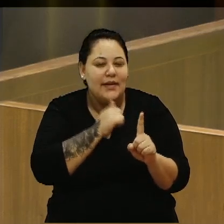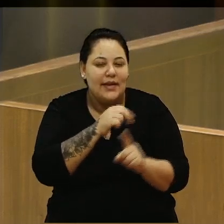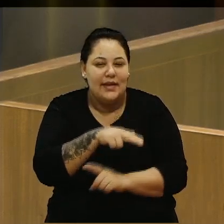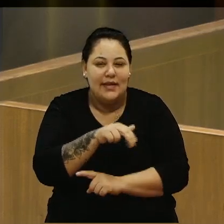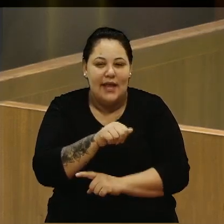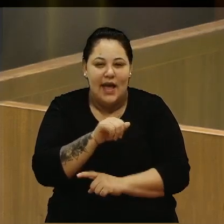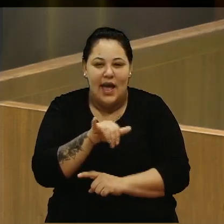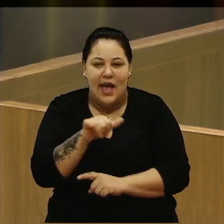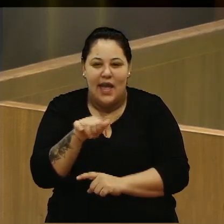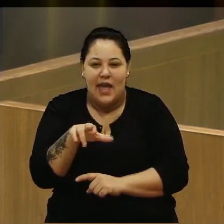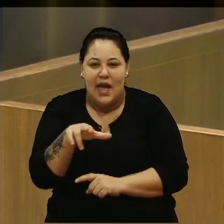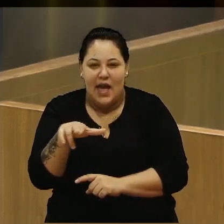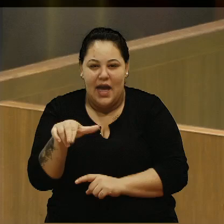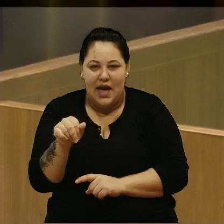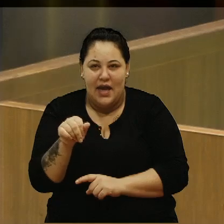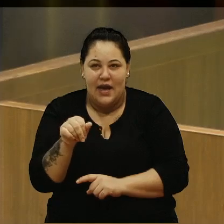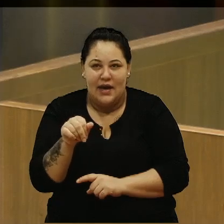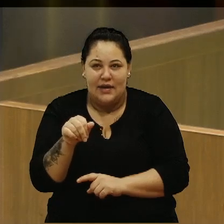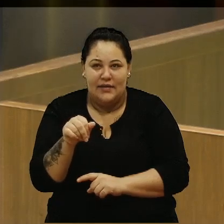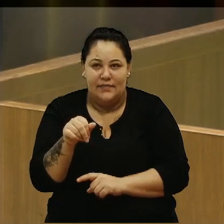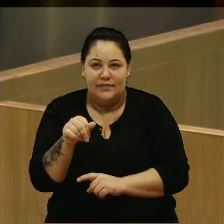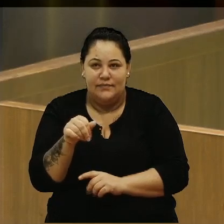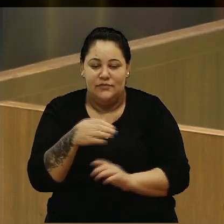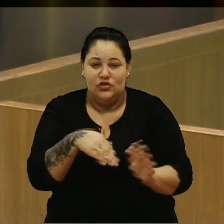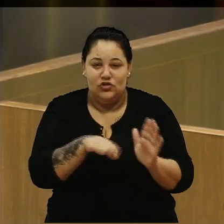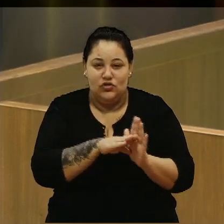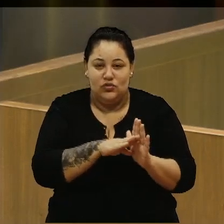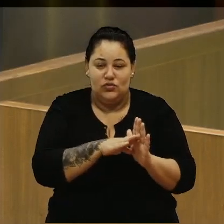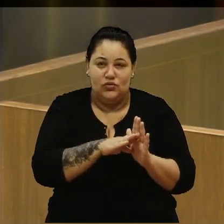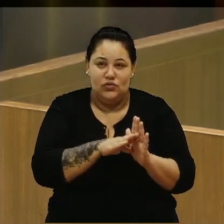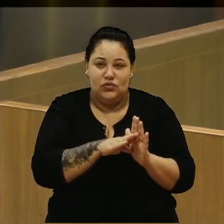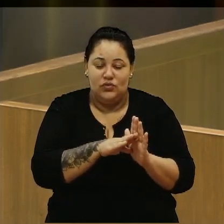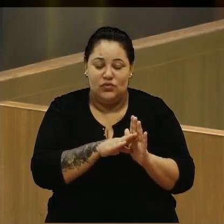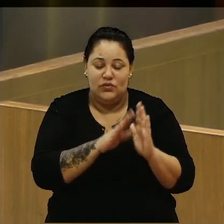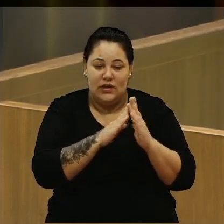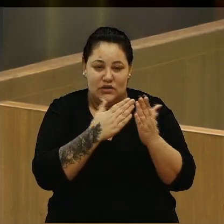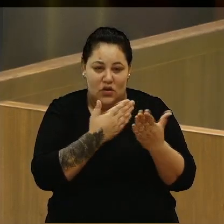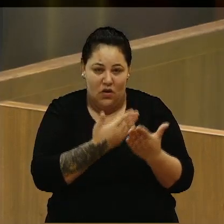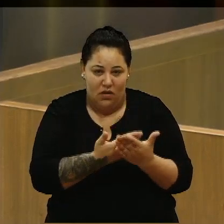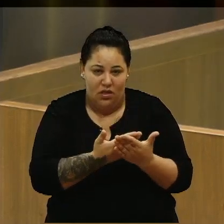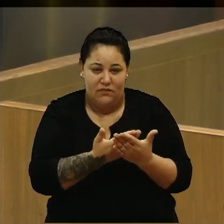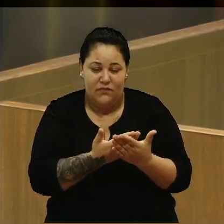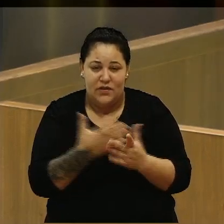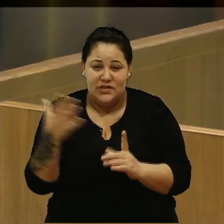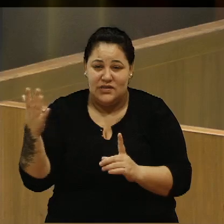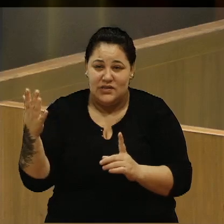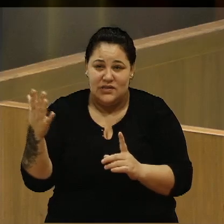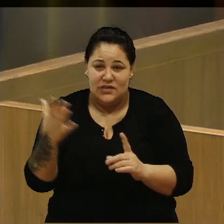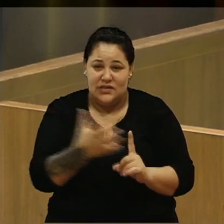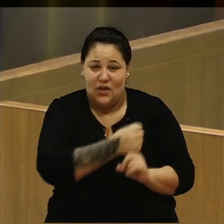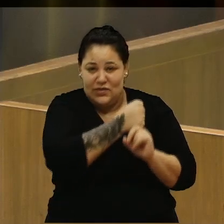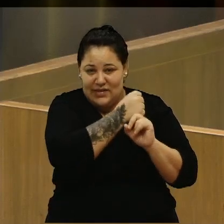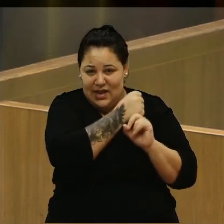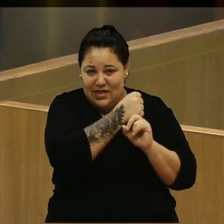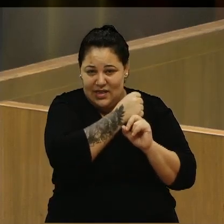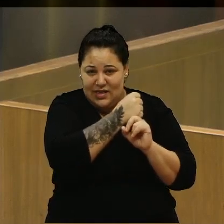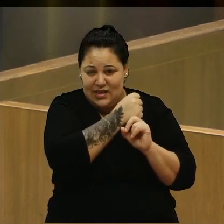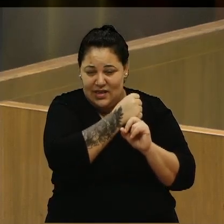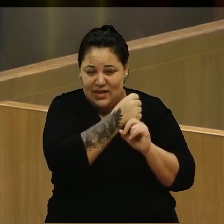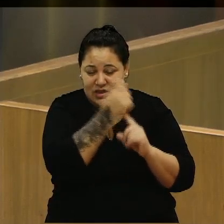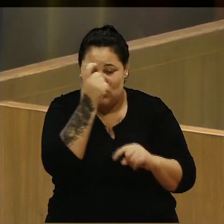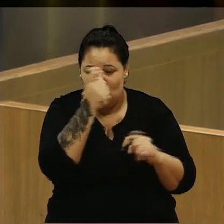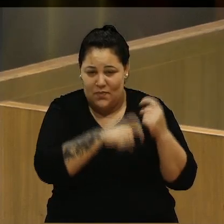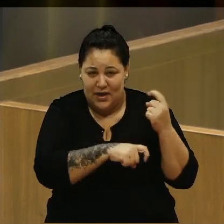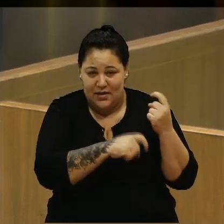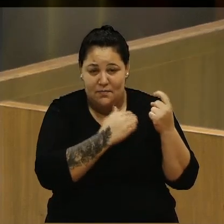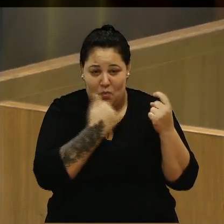Nayara, chegando da escola, foi sequestrada, depois assassinada, estuprada, assassinada, enfim.